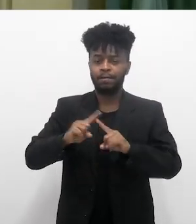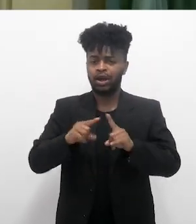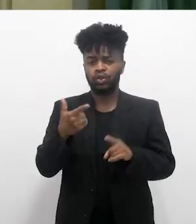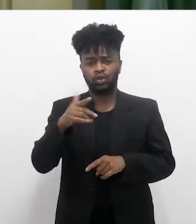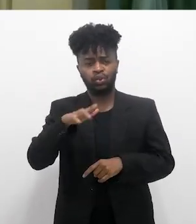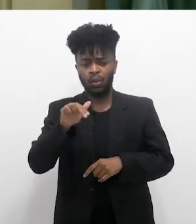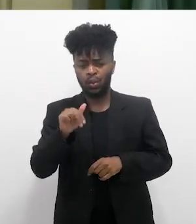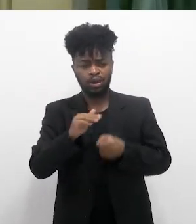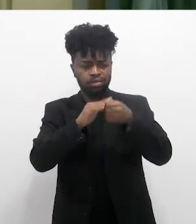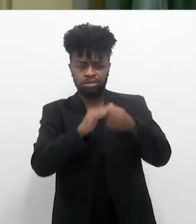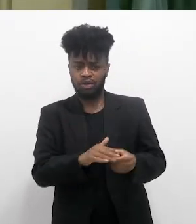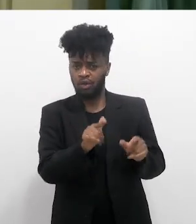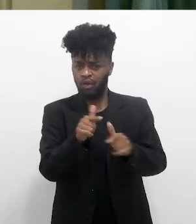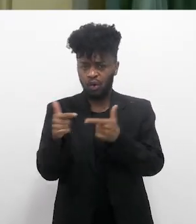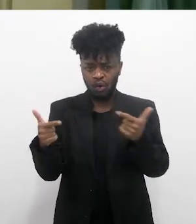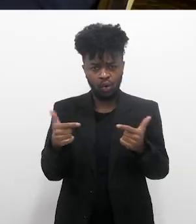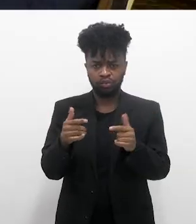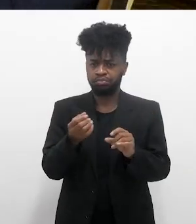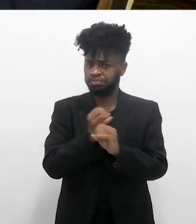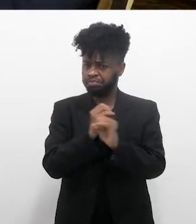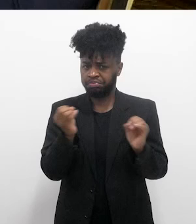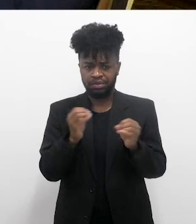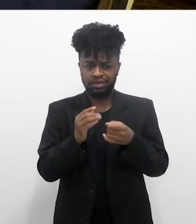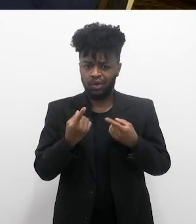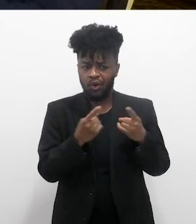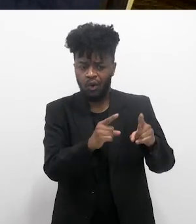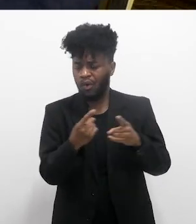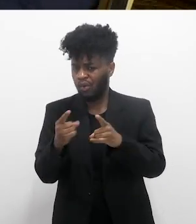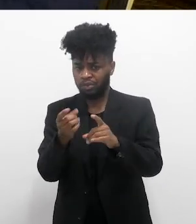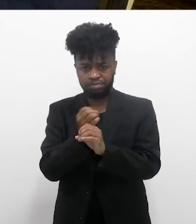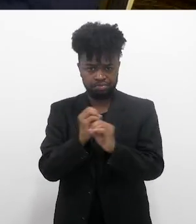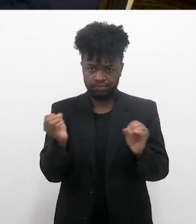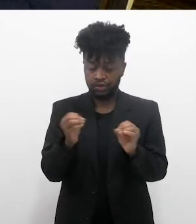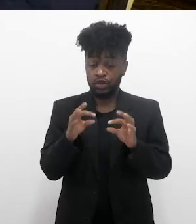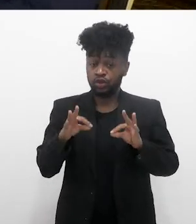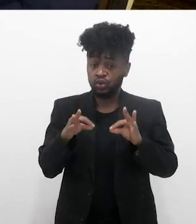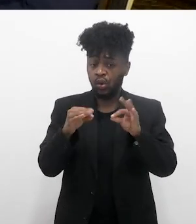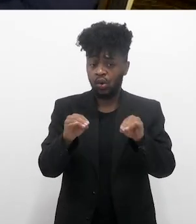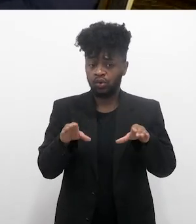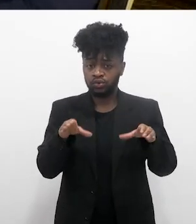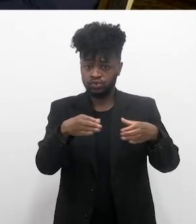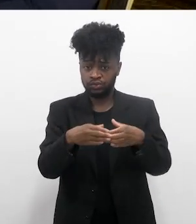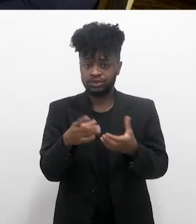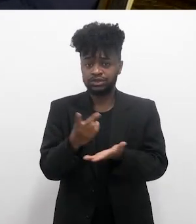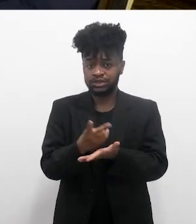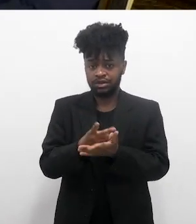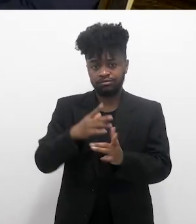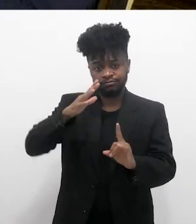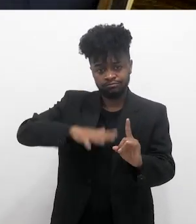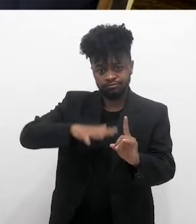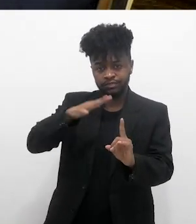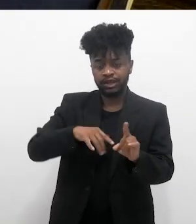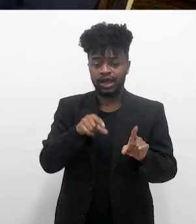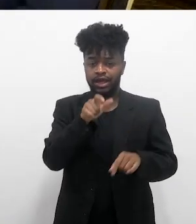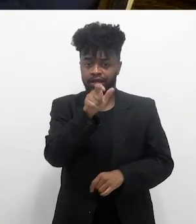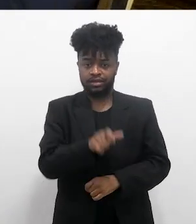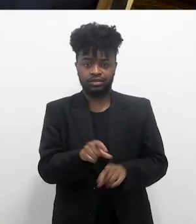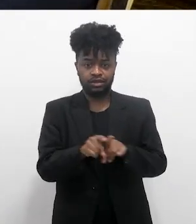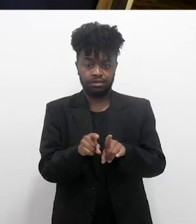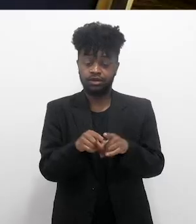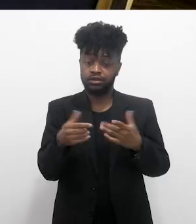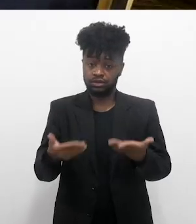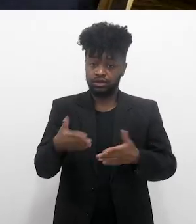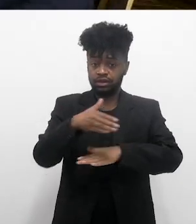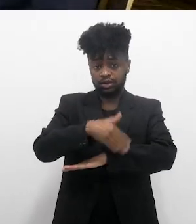torcedor, nunca fez nada nesse sentido. Então as torcidas adversárias sempre idolatraram ele também. Então na rua você vê